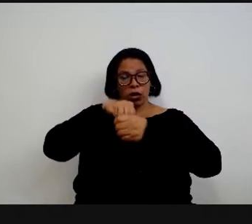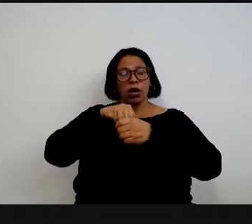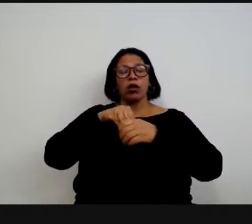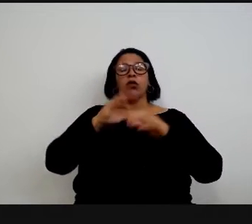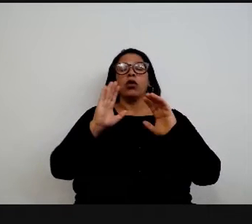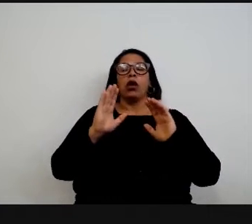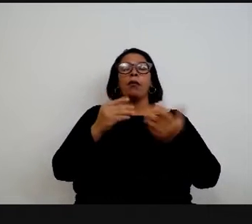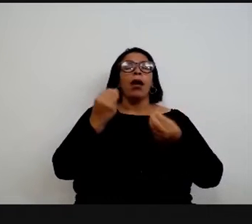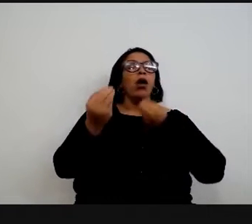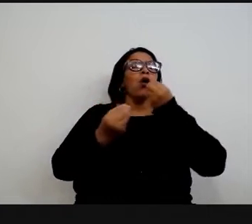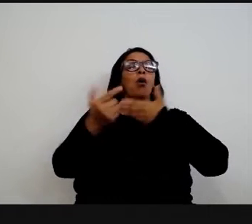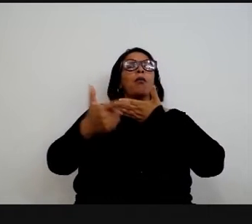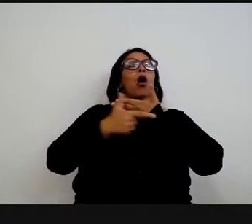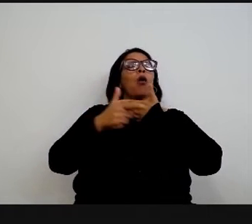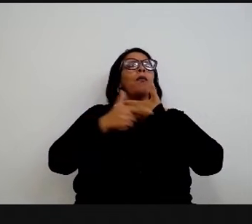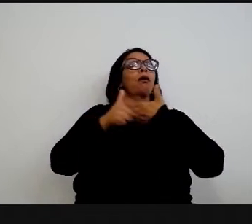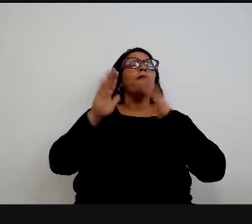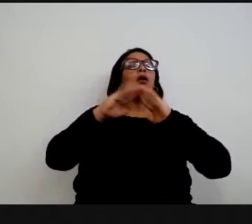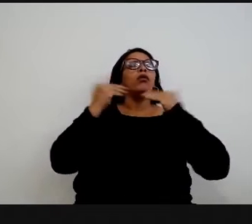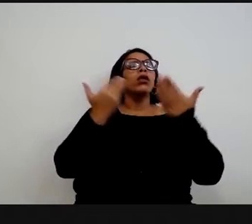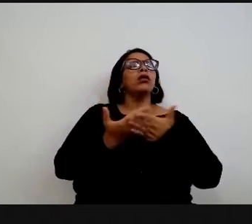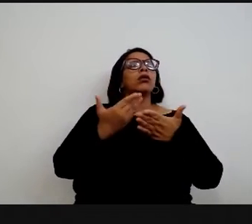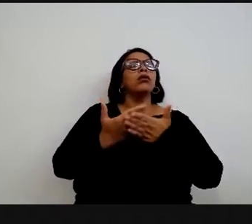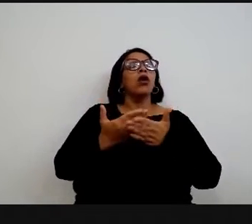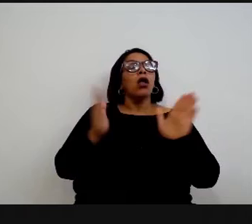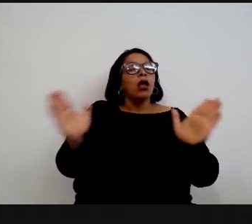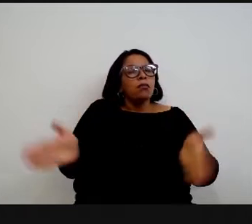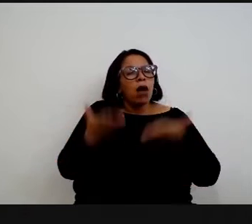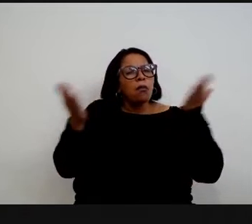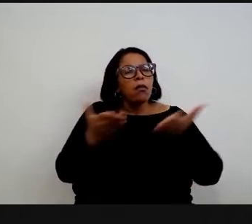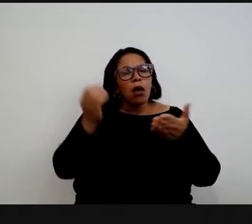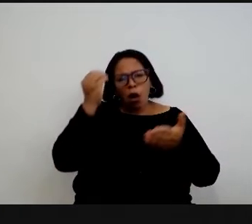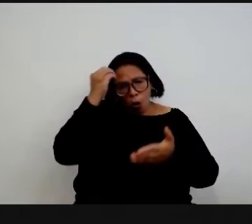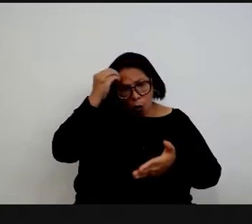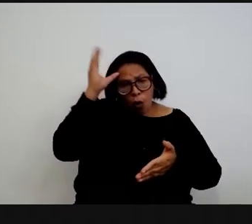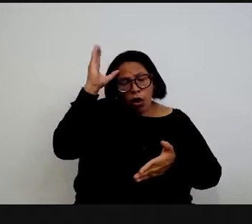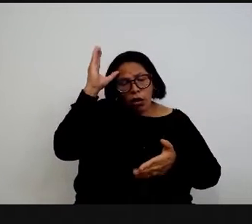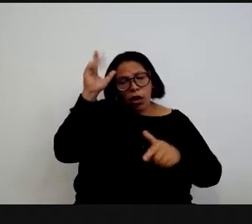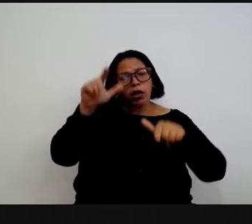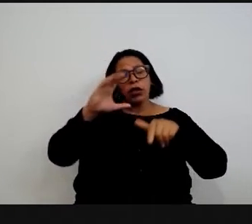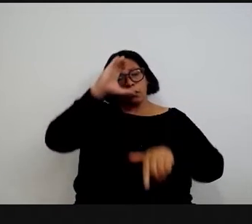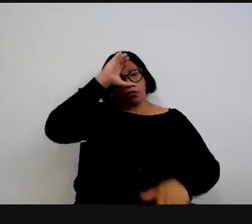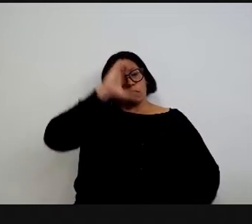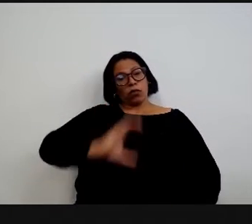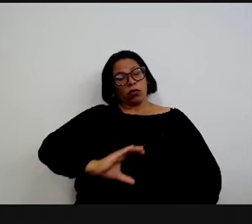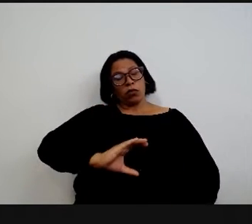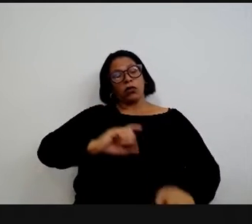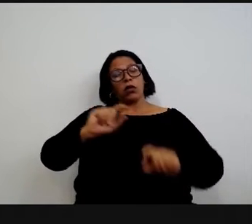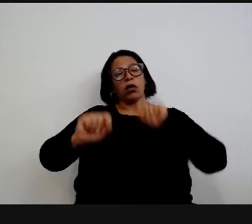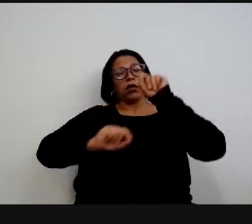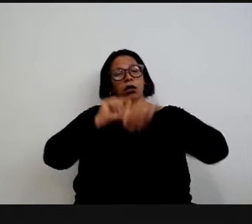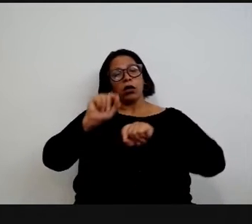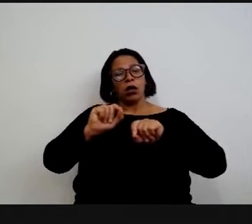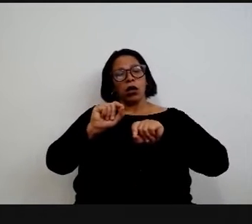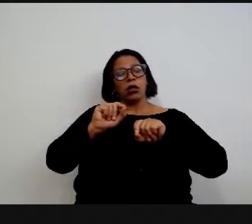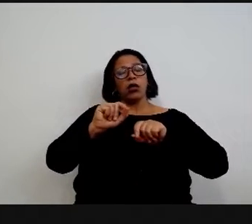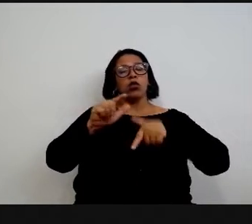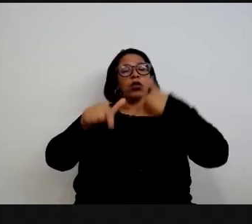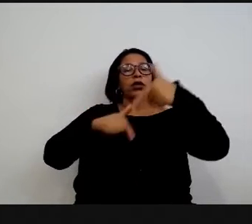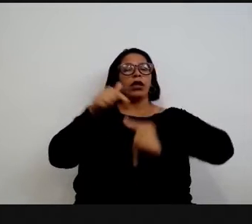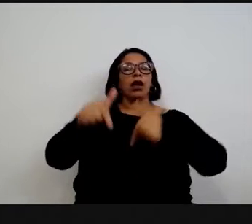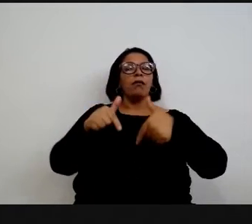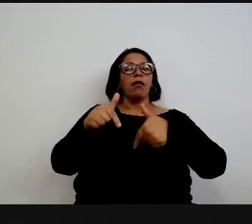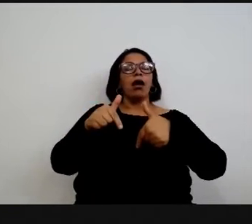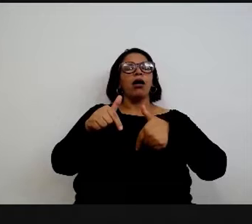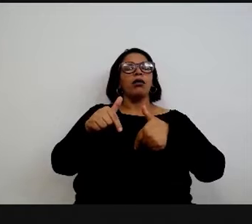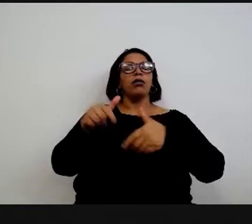como vem o papel das escolas do Legislativo na promoção do conhecimento dos cidadãos acerca do funcionamento